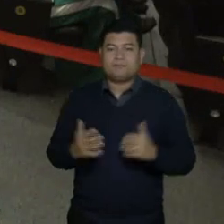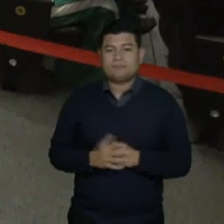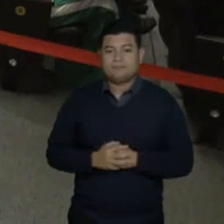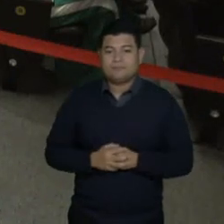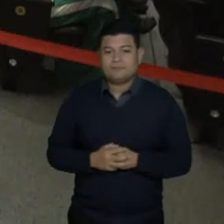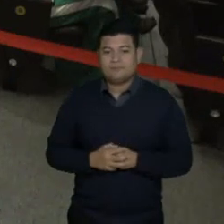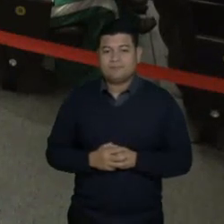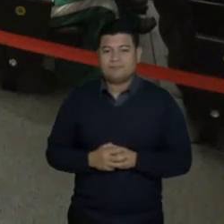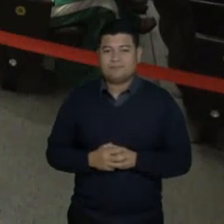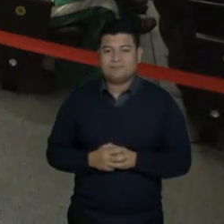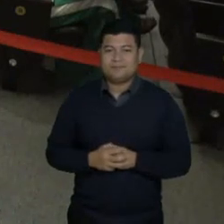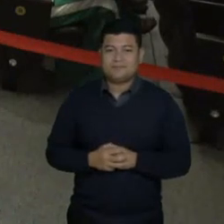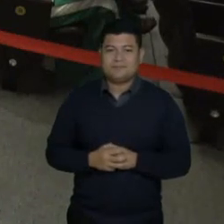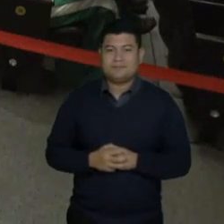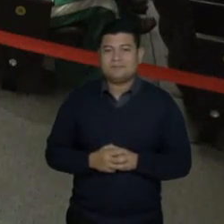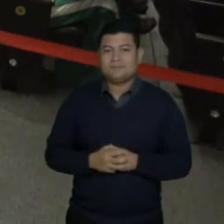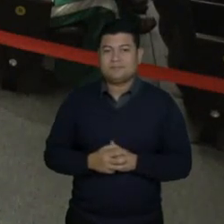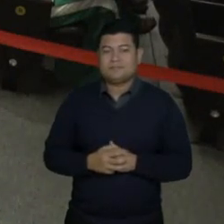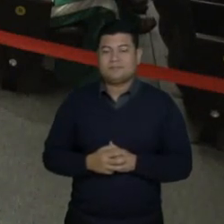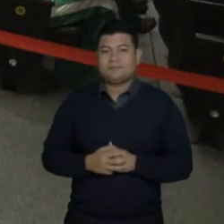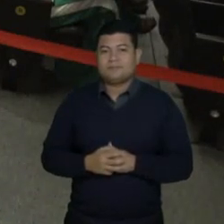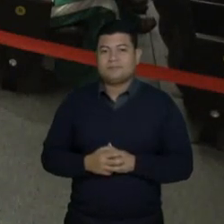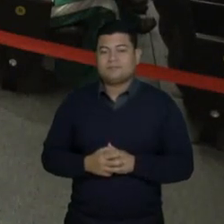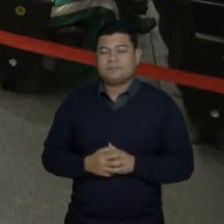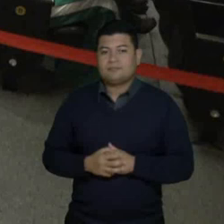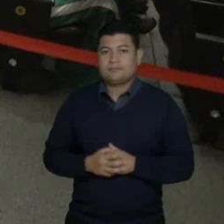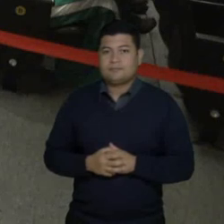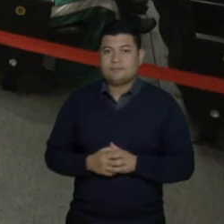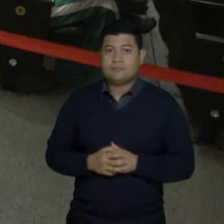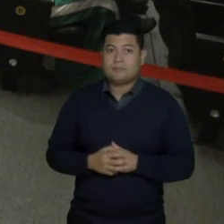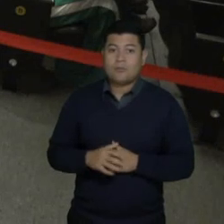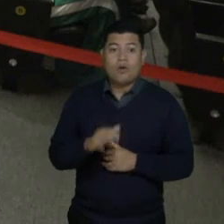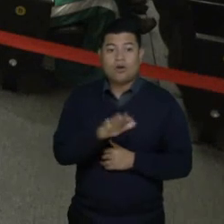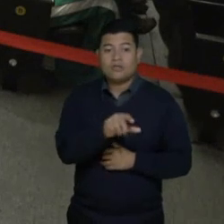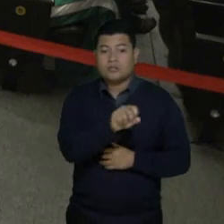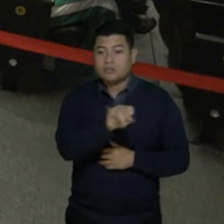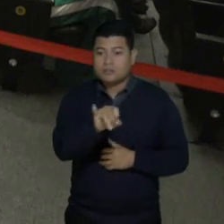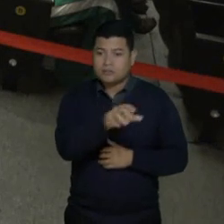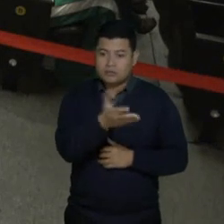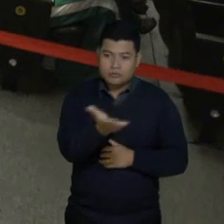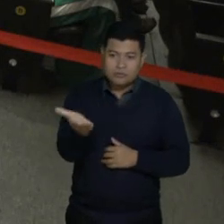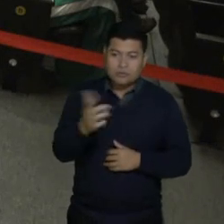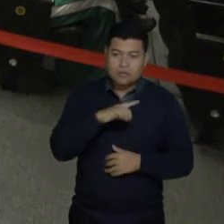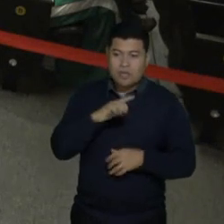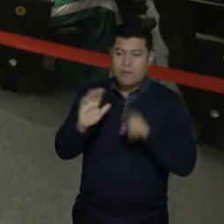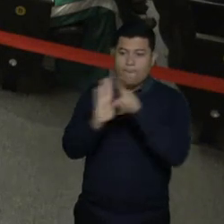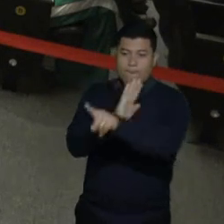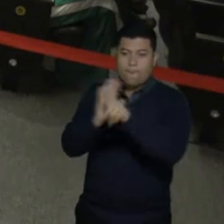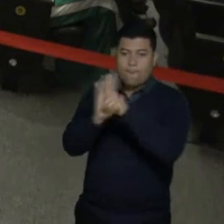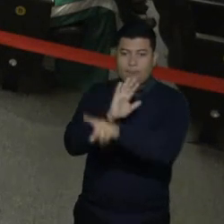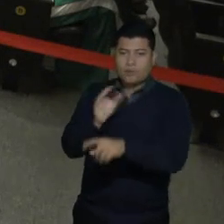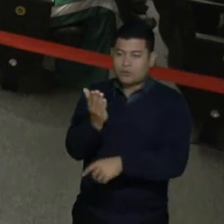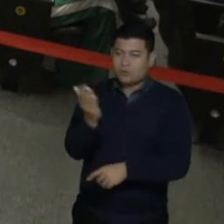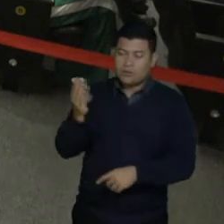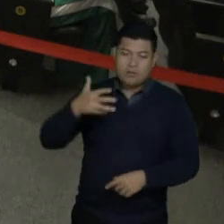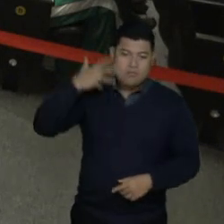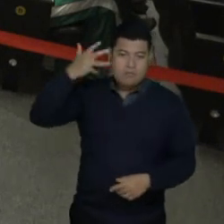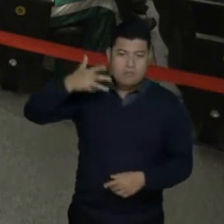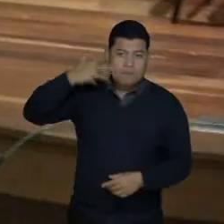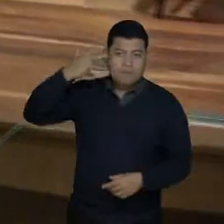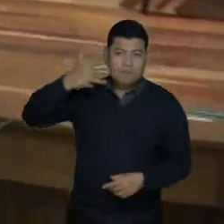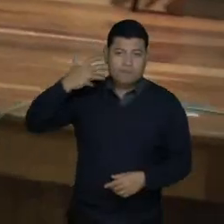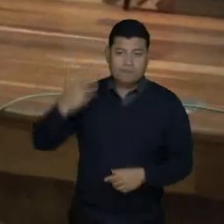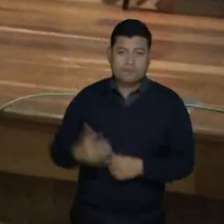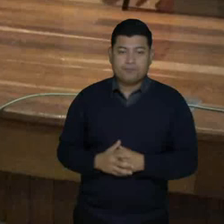obrigada pessoal se alguém tiver uma pergunta pro para essa pessoal aqui pros painelistas